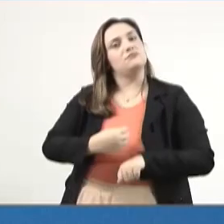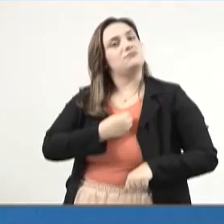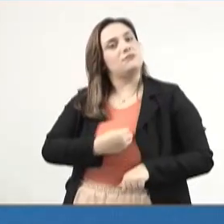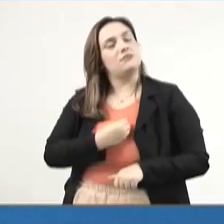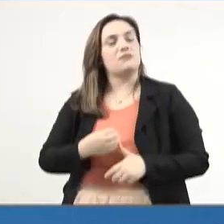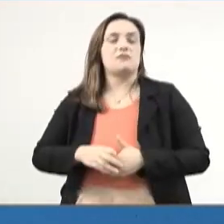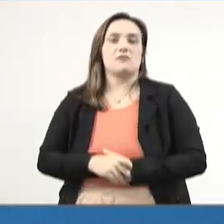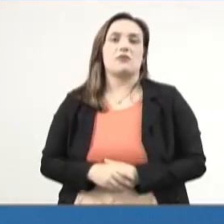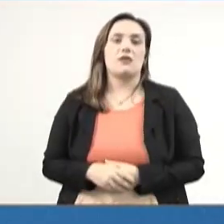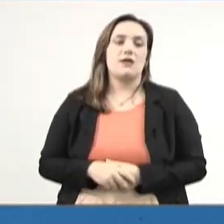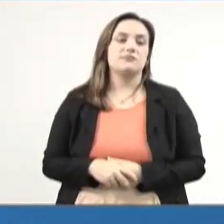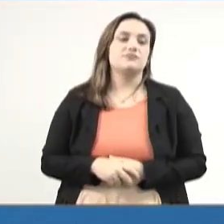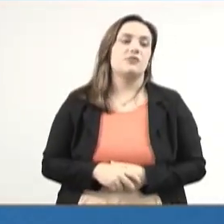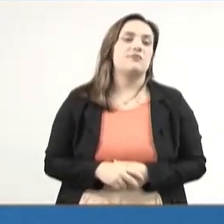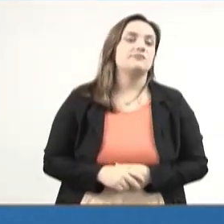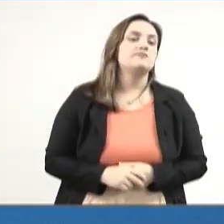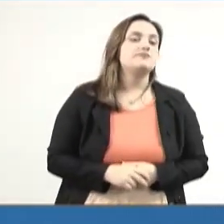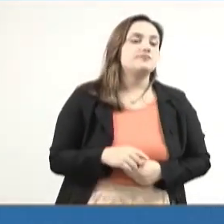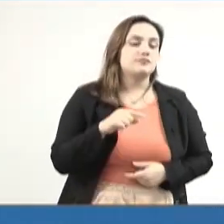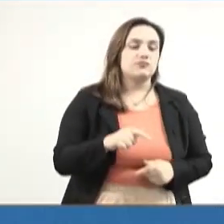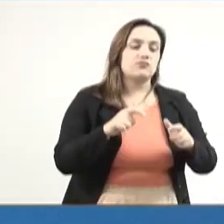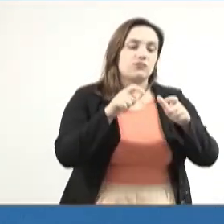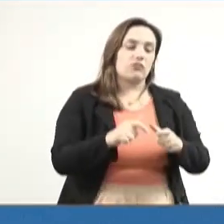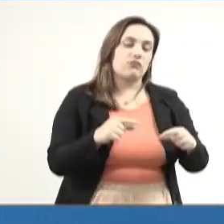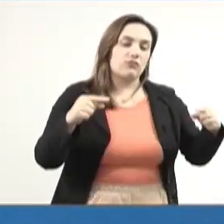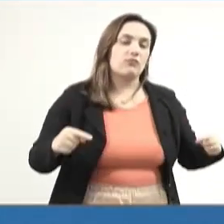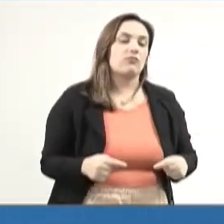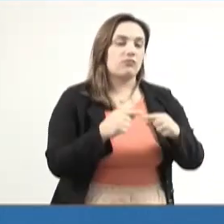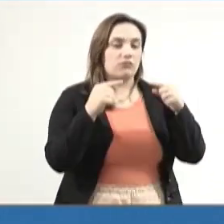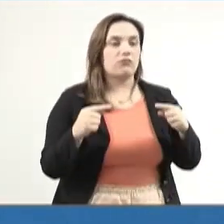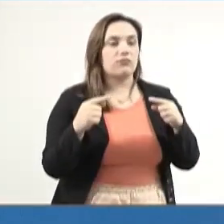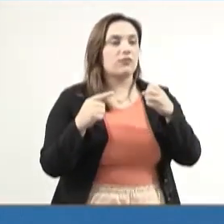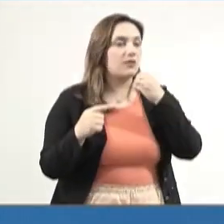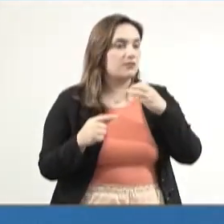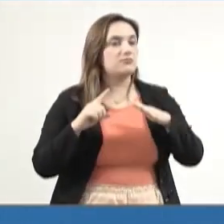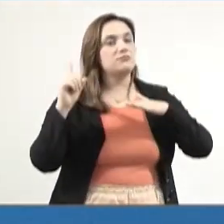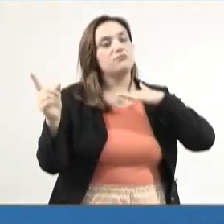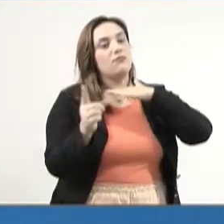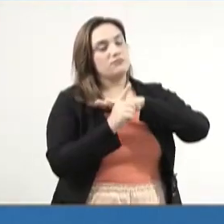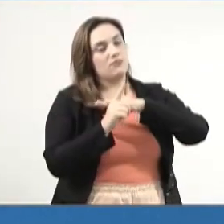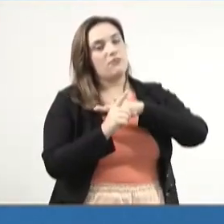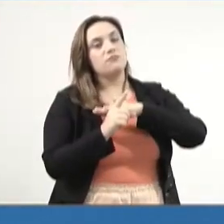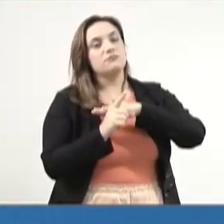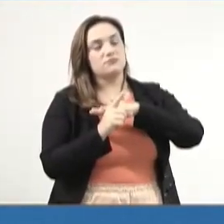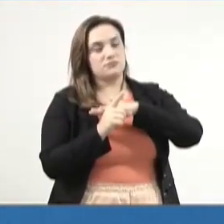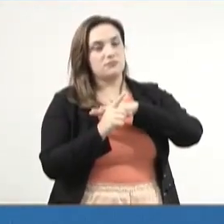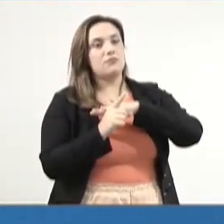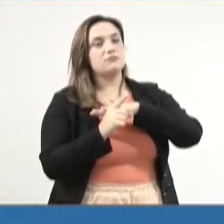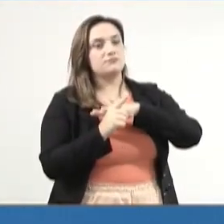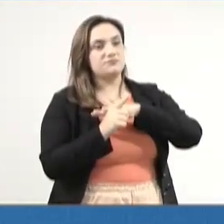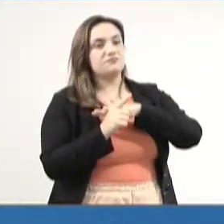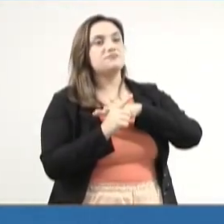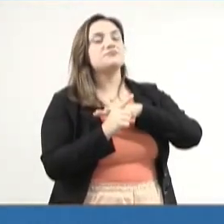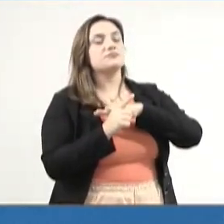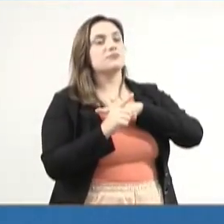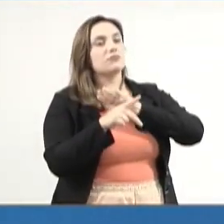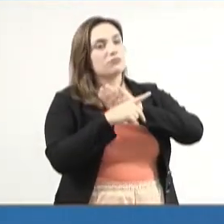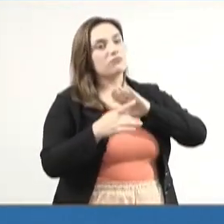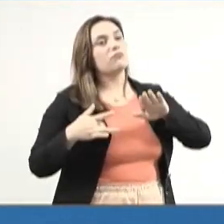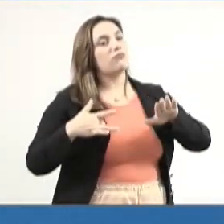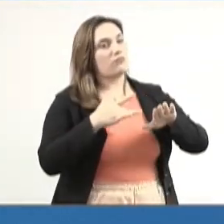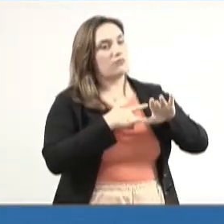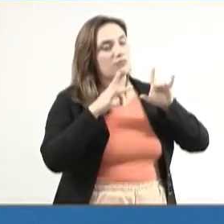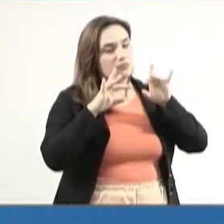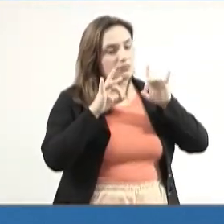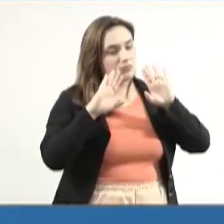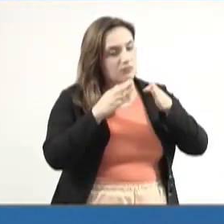disso, este centro será um importante componente para atender a crescente demanda por serviços de saúde especializados